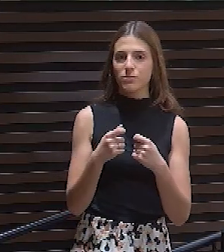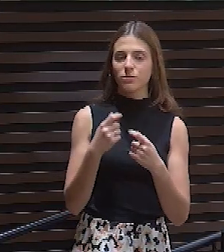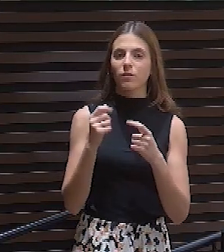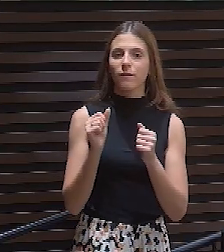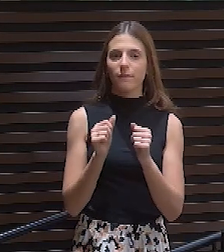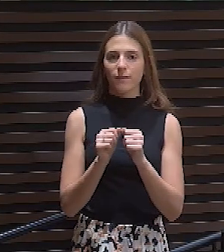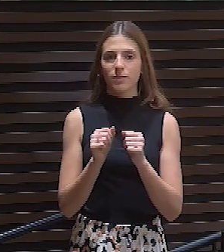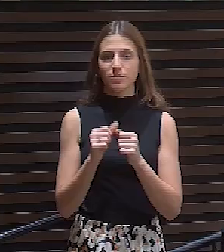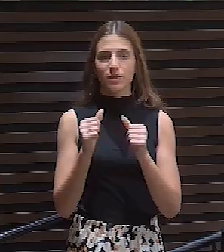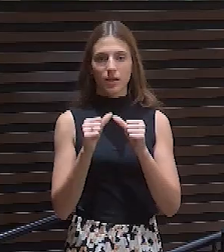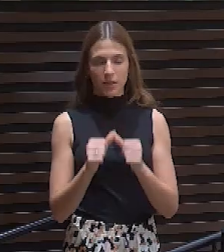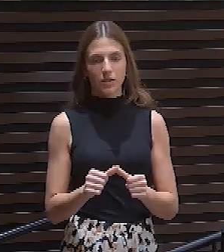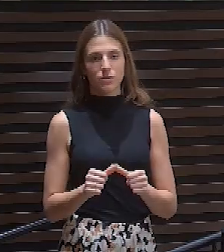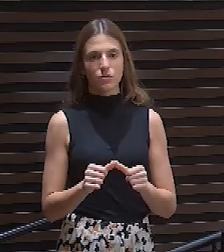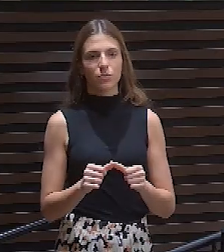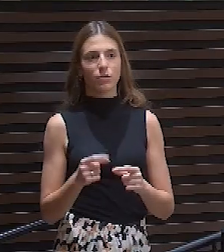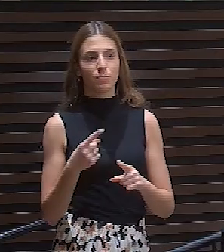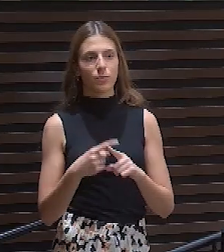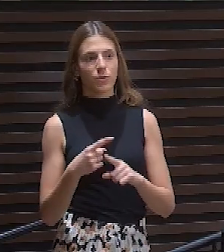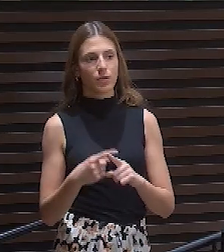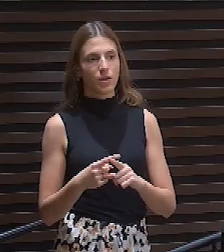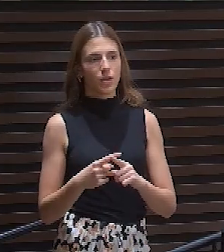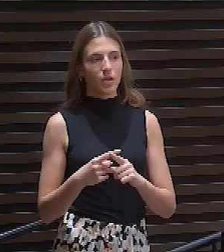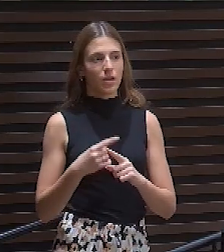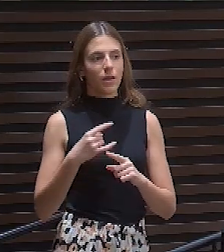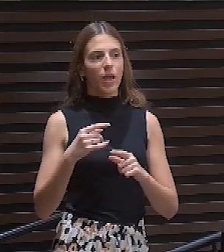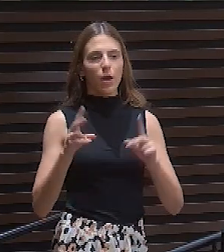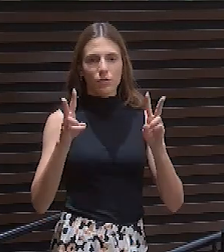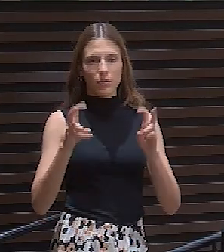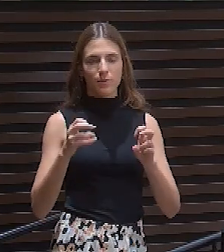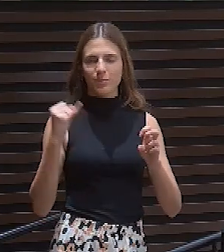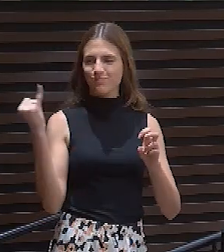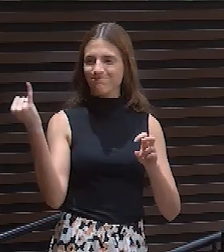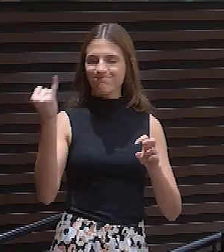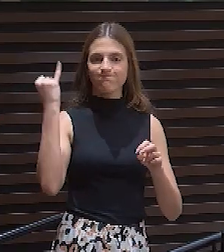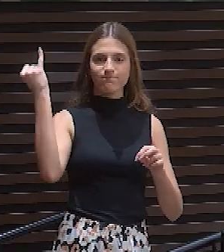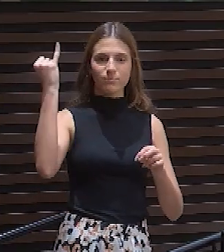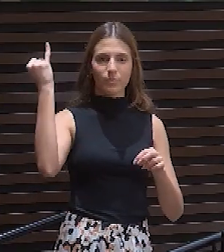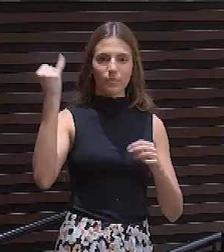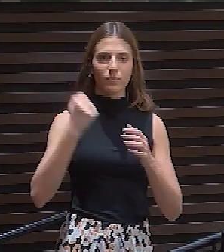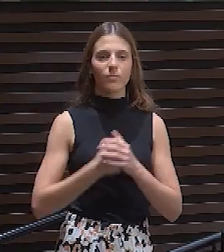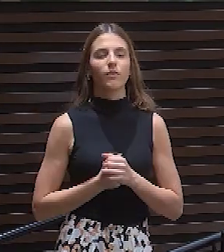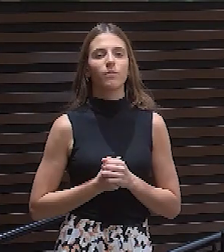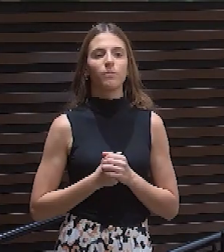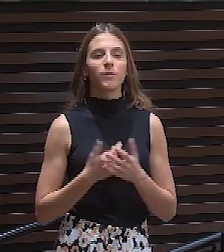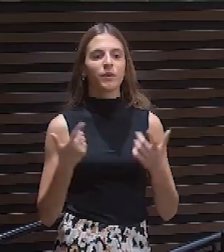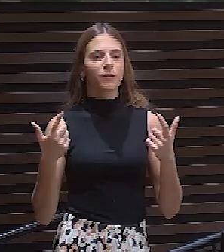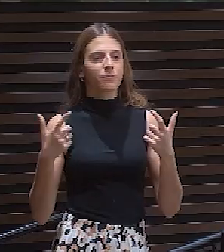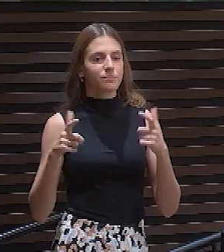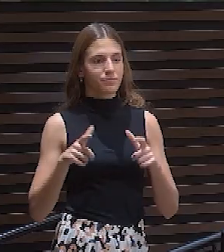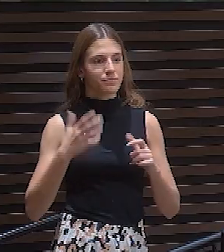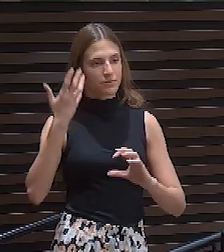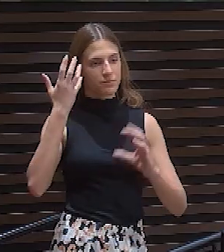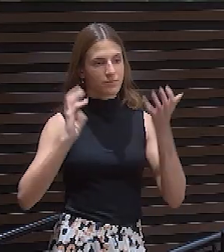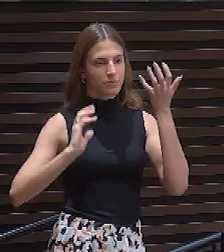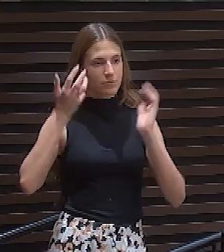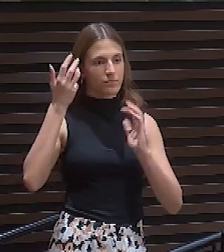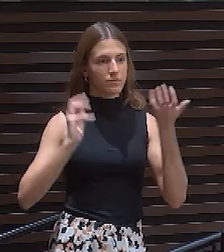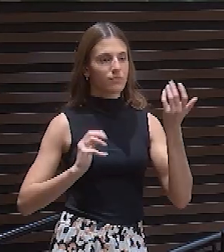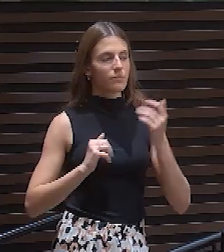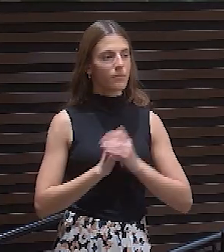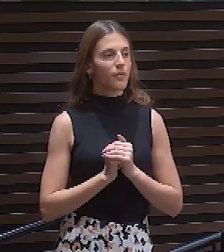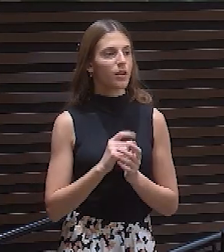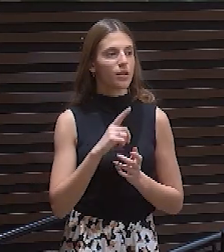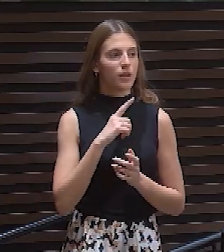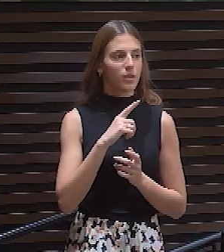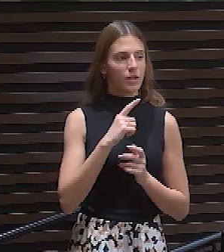não podemos minimizar esse assunto. E é um lugar de celebração, que nós temos